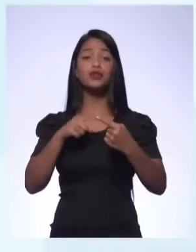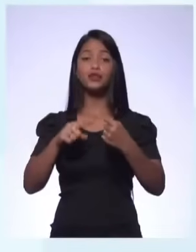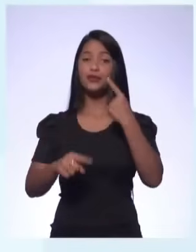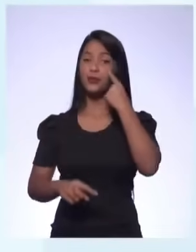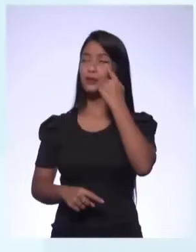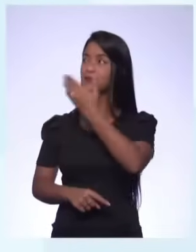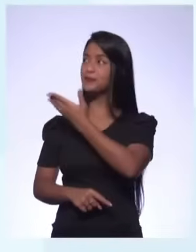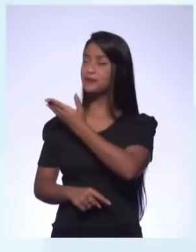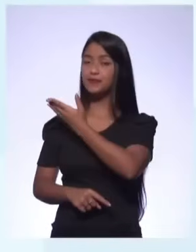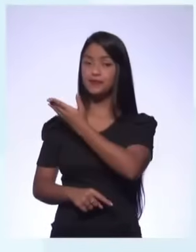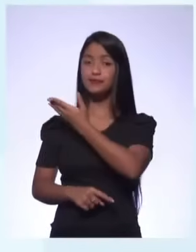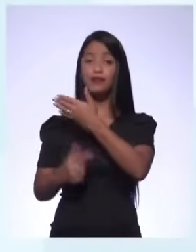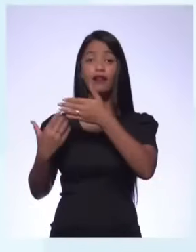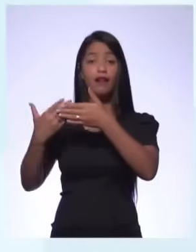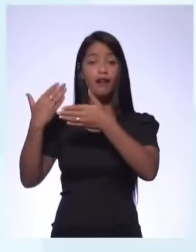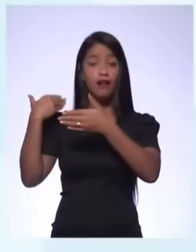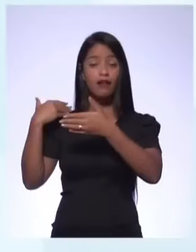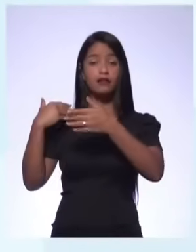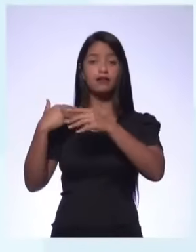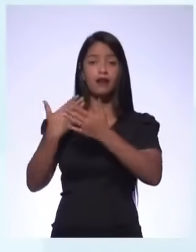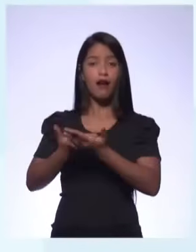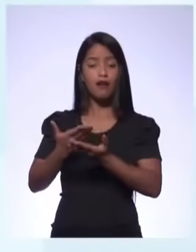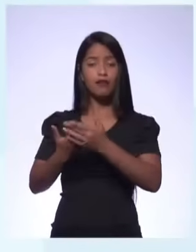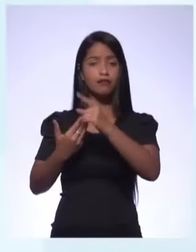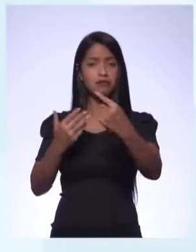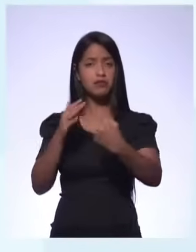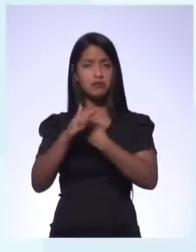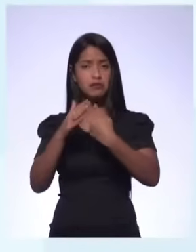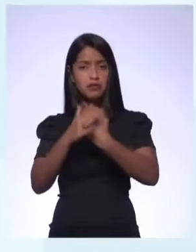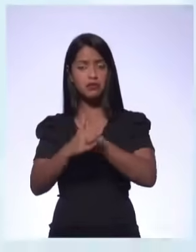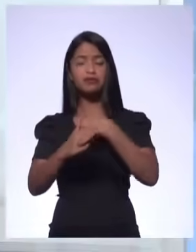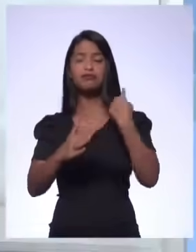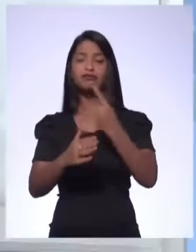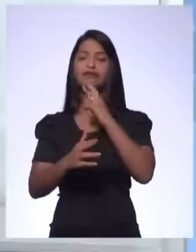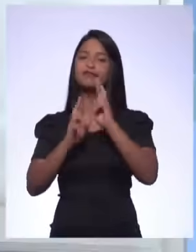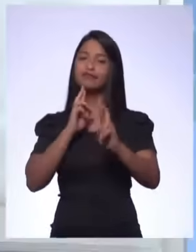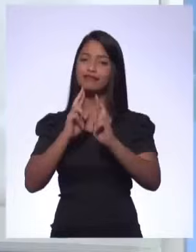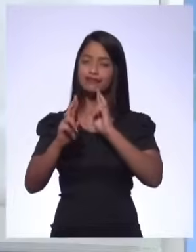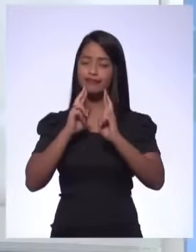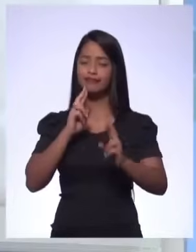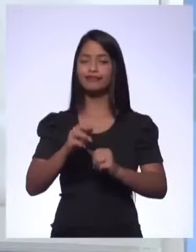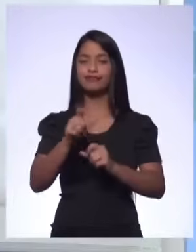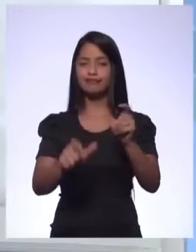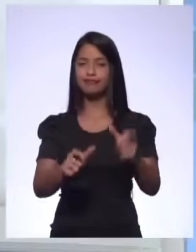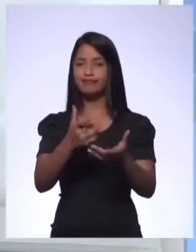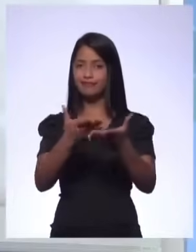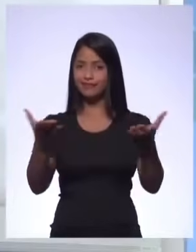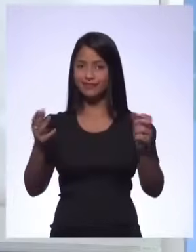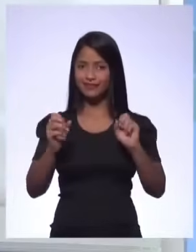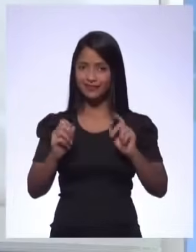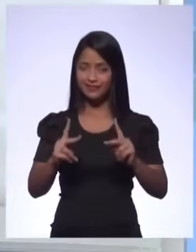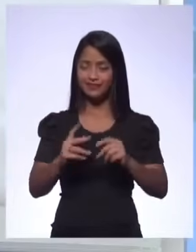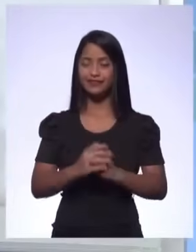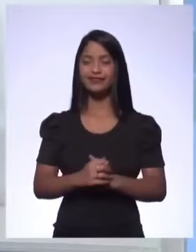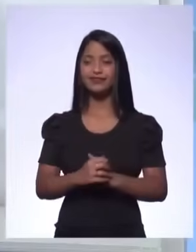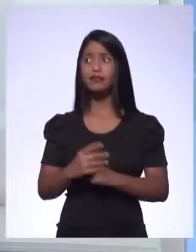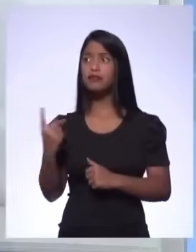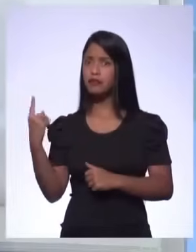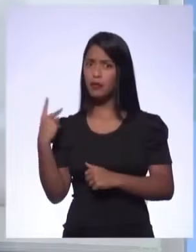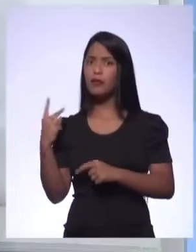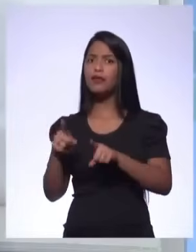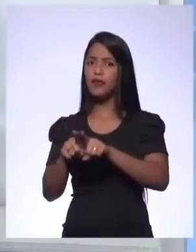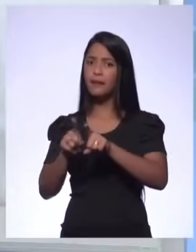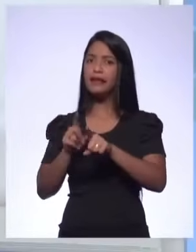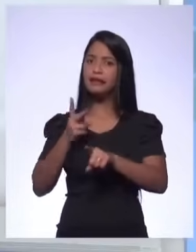a questões feitas pelos educandos nas aulas anteriores. Quem são os educandos? Vocês, né? Tá bom? E nós também. A gente está sempre